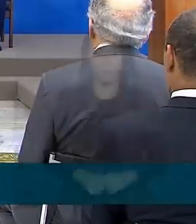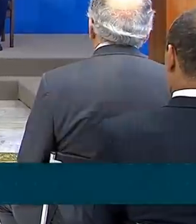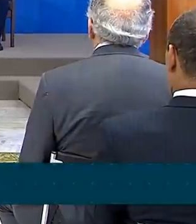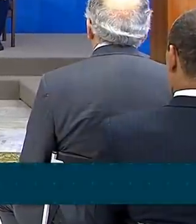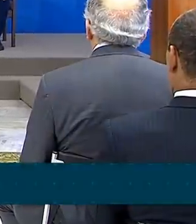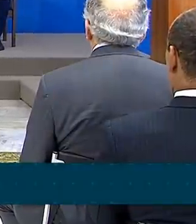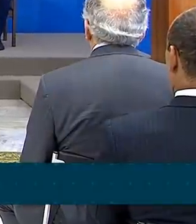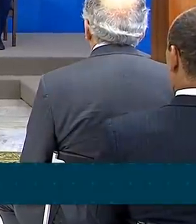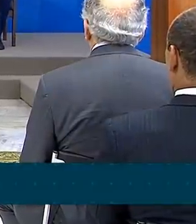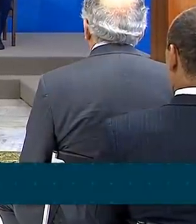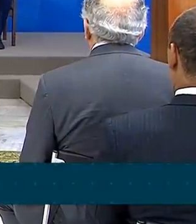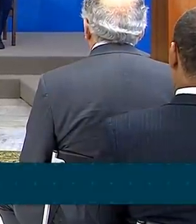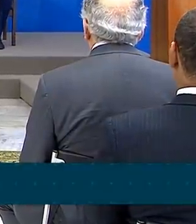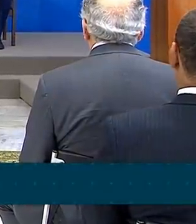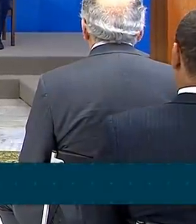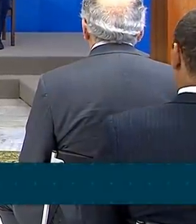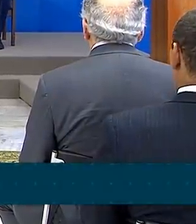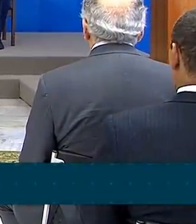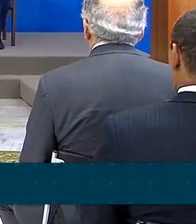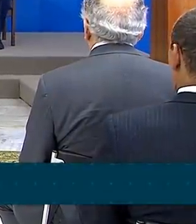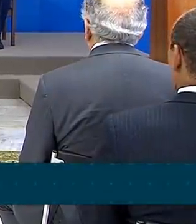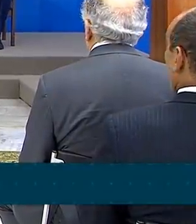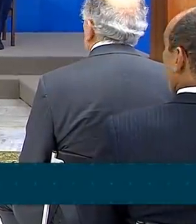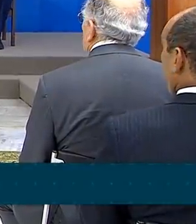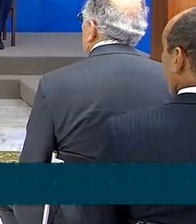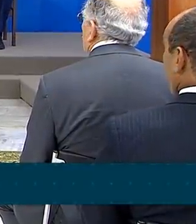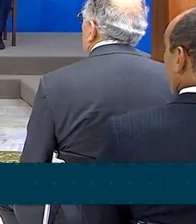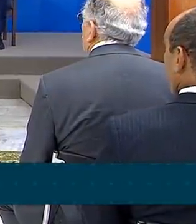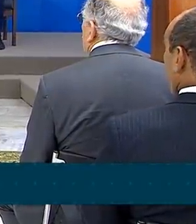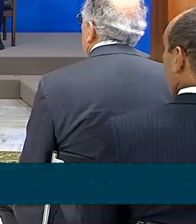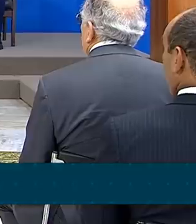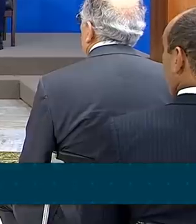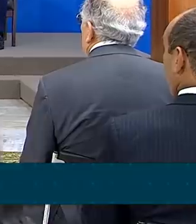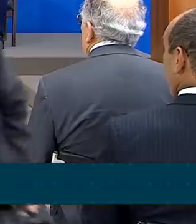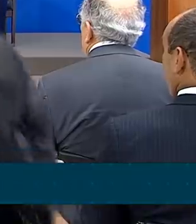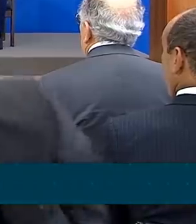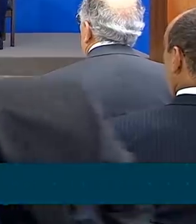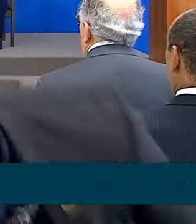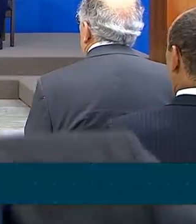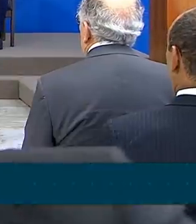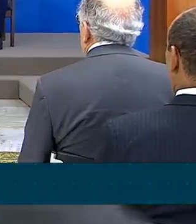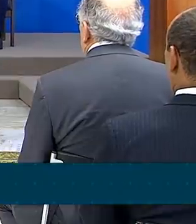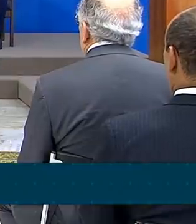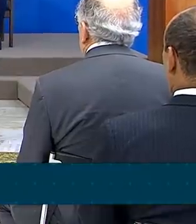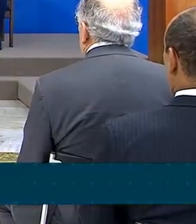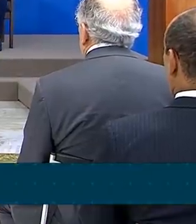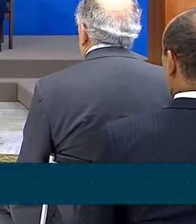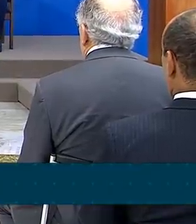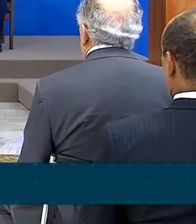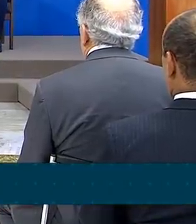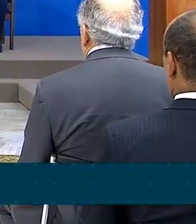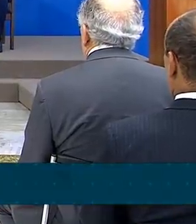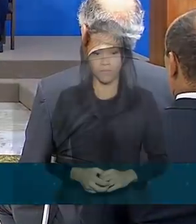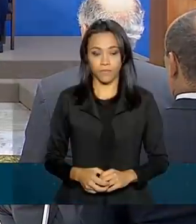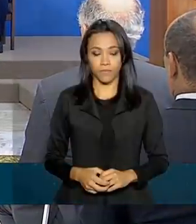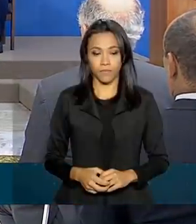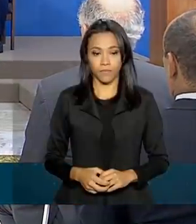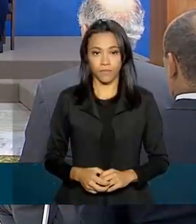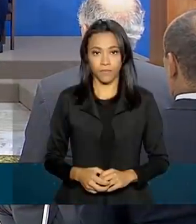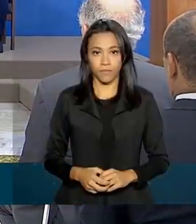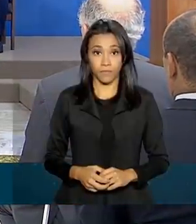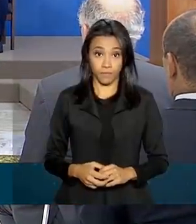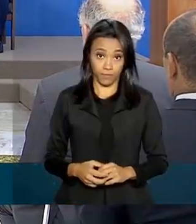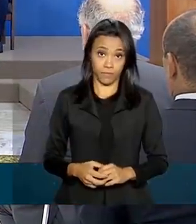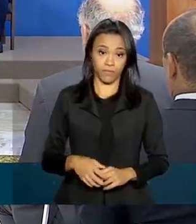senhoras e senhores nesse momento o presidente da república jair bolsonaro assina o decreto que encerra o